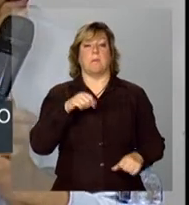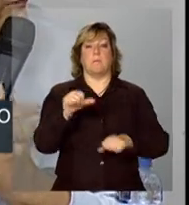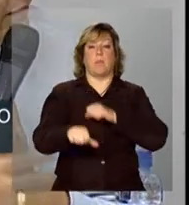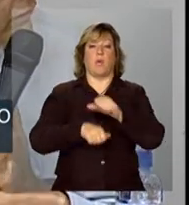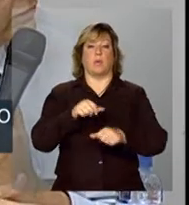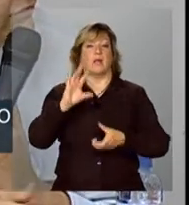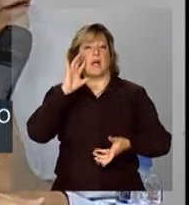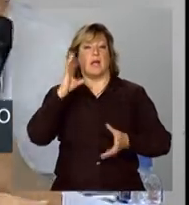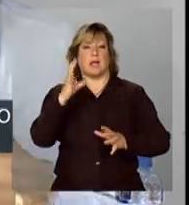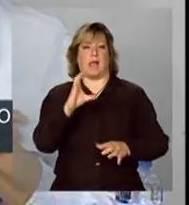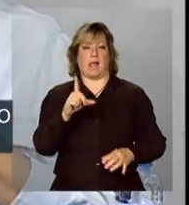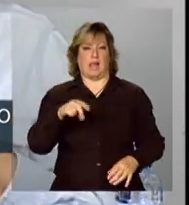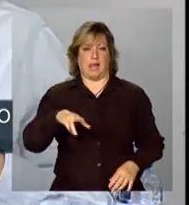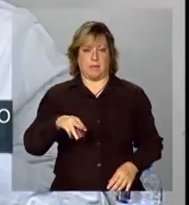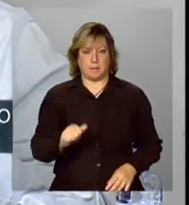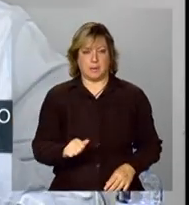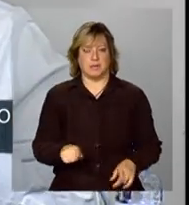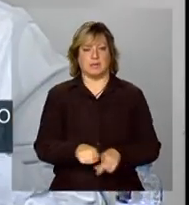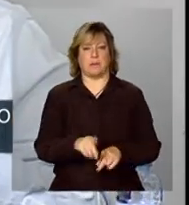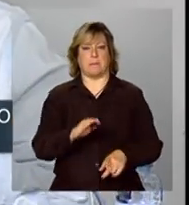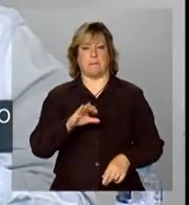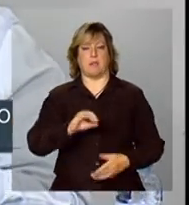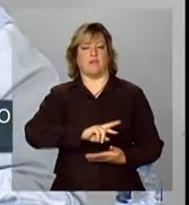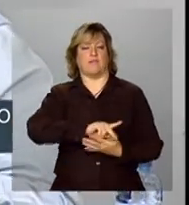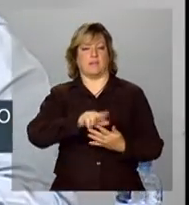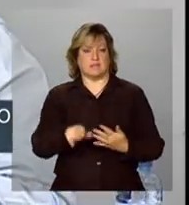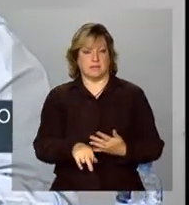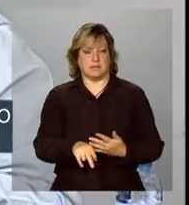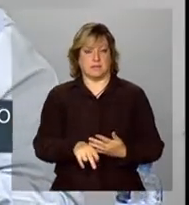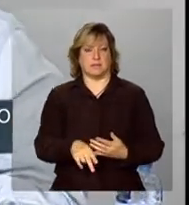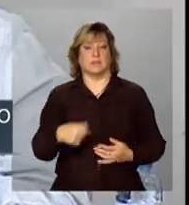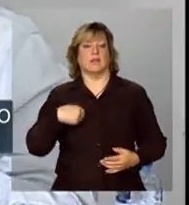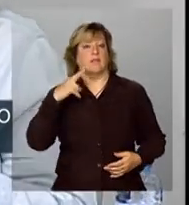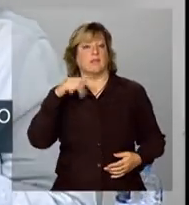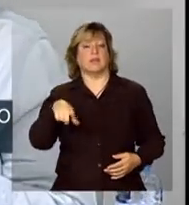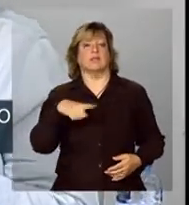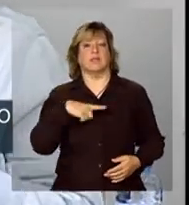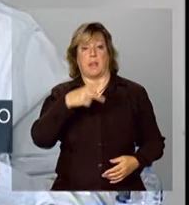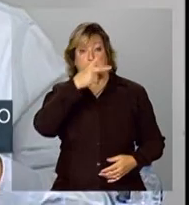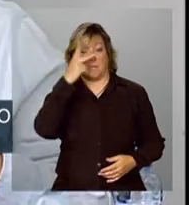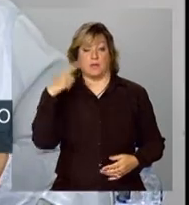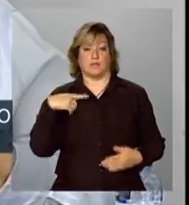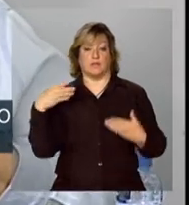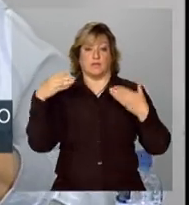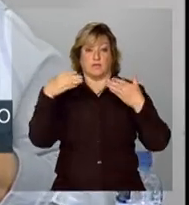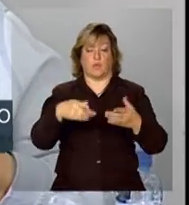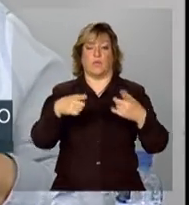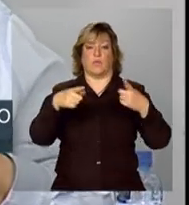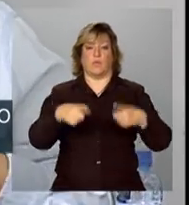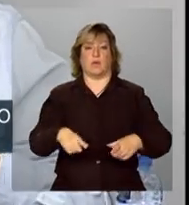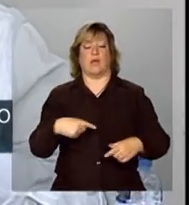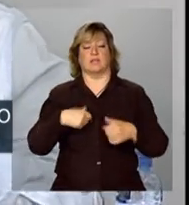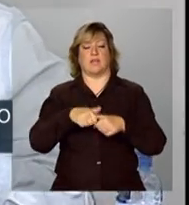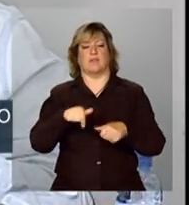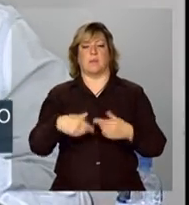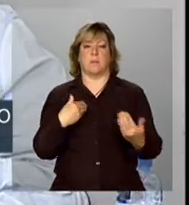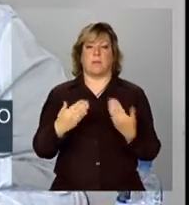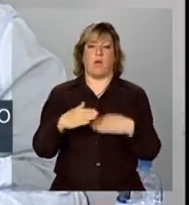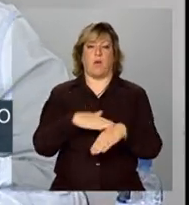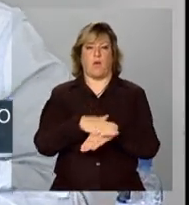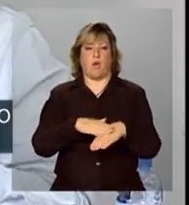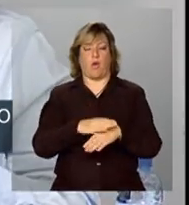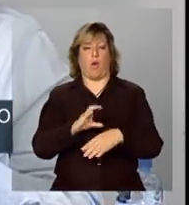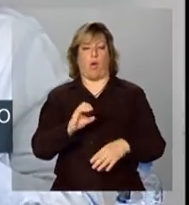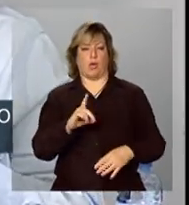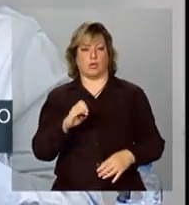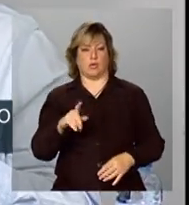clima, mas da conservação da biodiversidade. E acabei de não vir de Hyderabad, mas as pessoas foram à COP 11, que eu estava aqui discutindo o Código Florestal,